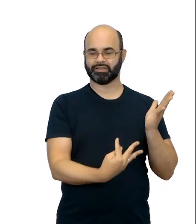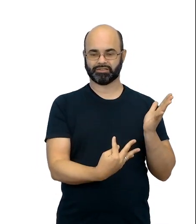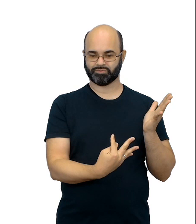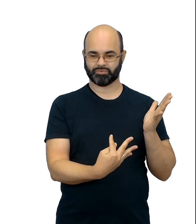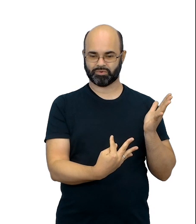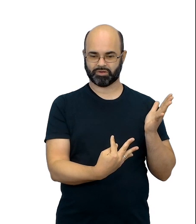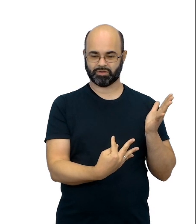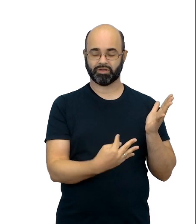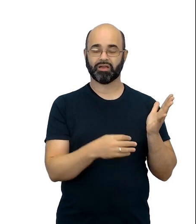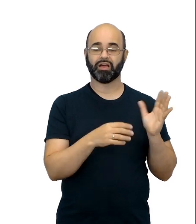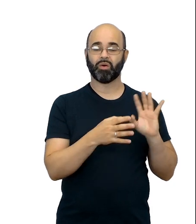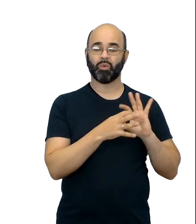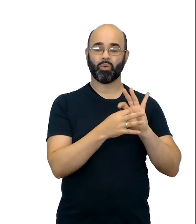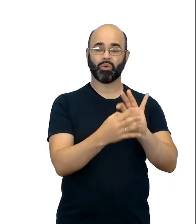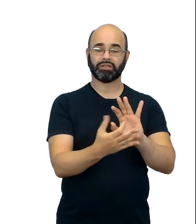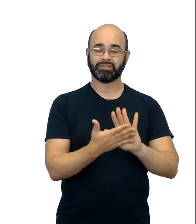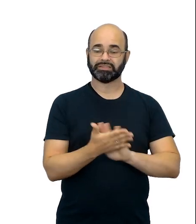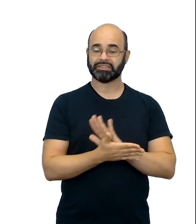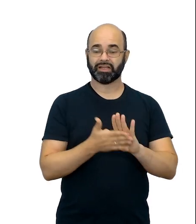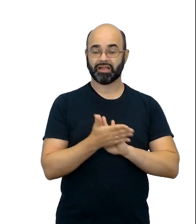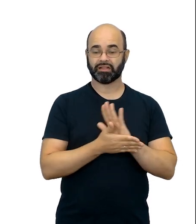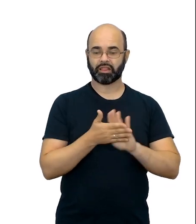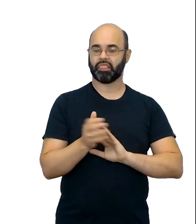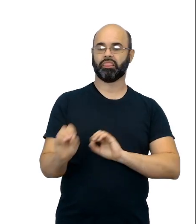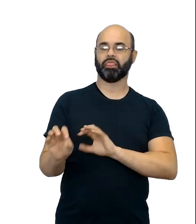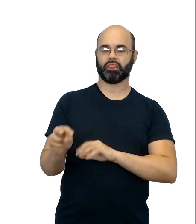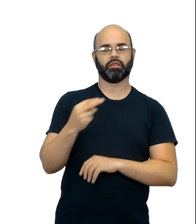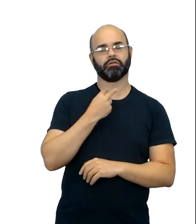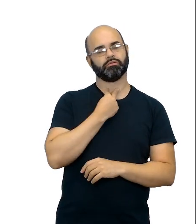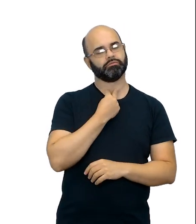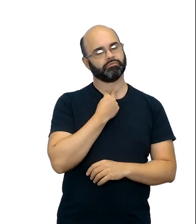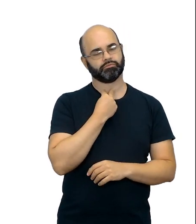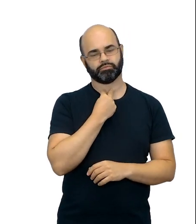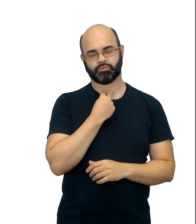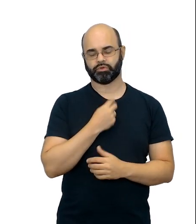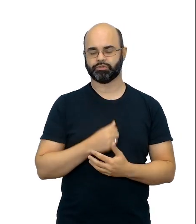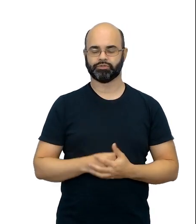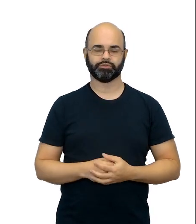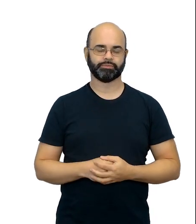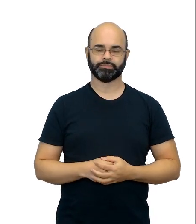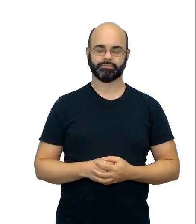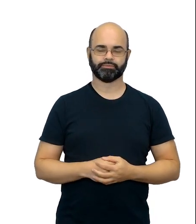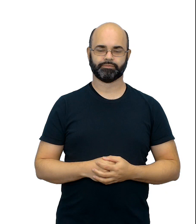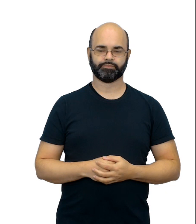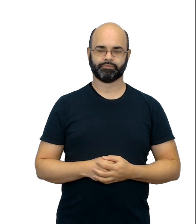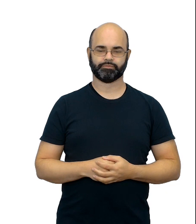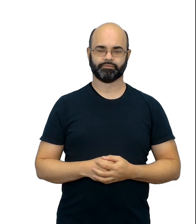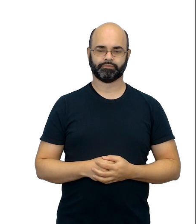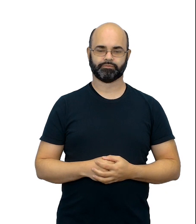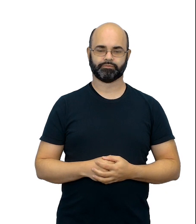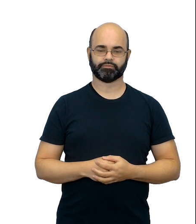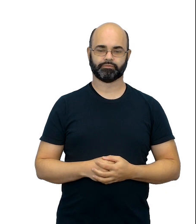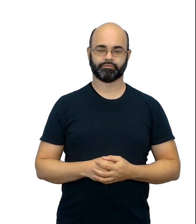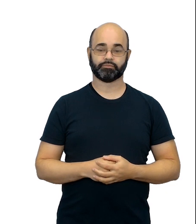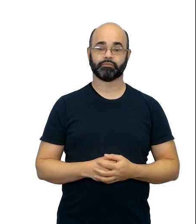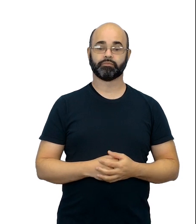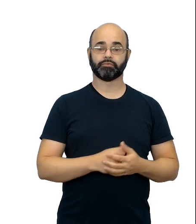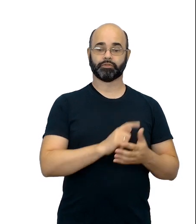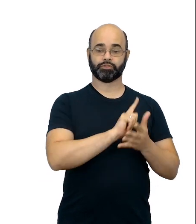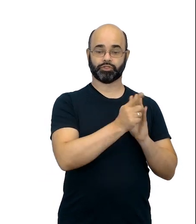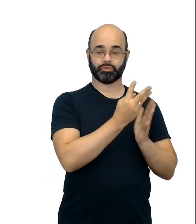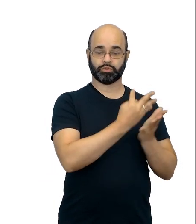sem contextualizá-los e também sem apresentar a eles a eficiência desses gêneros na vida